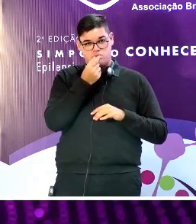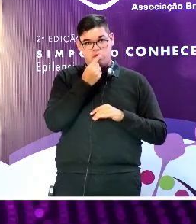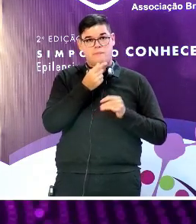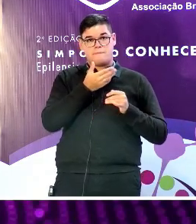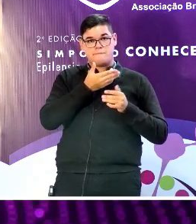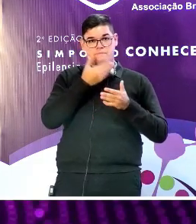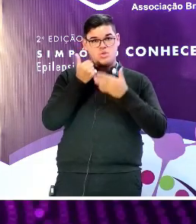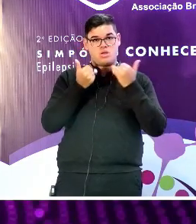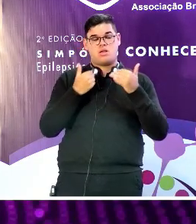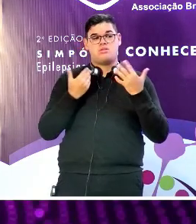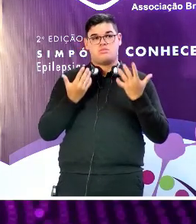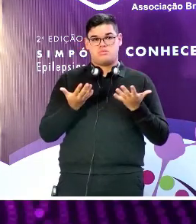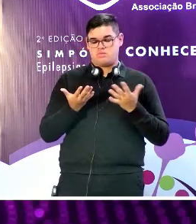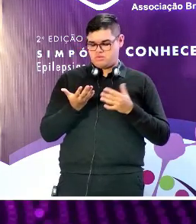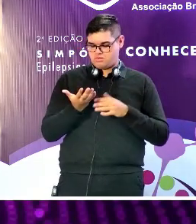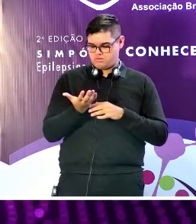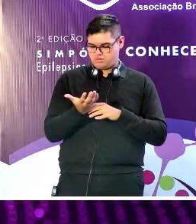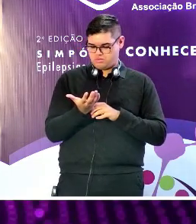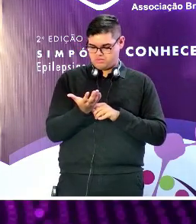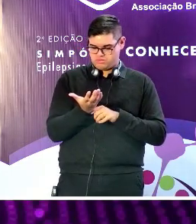a partir do composto natural,